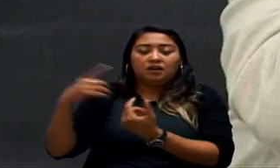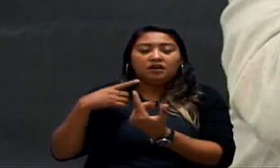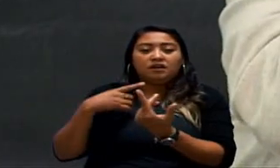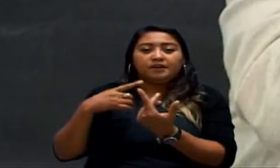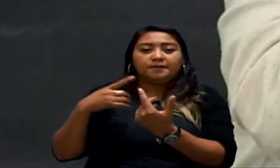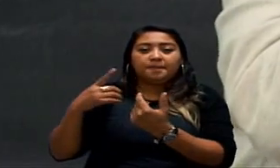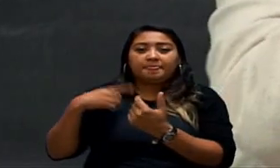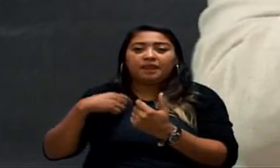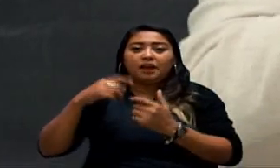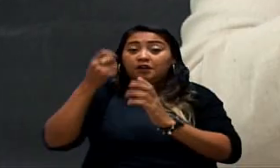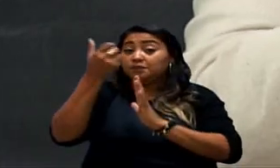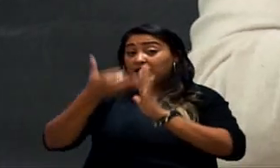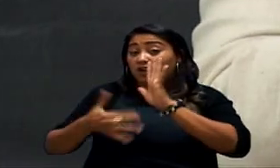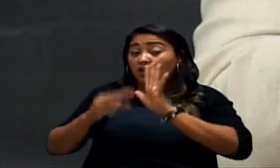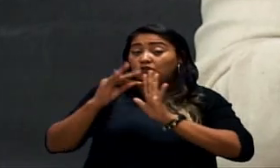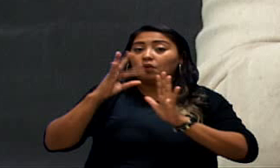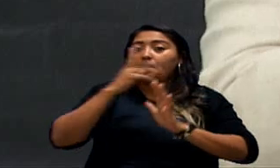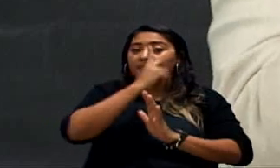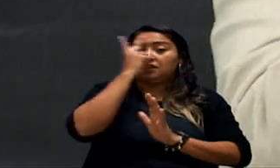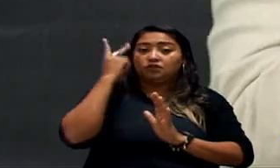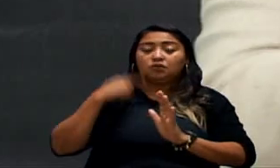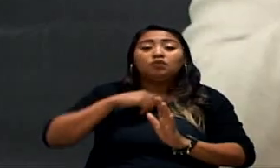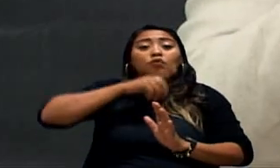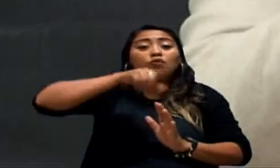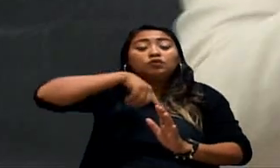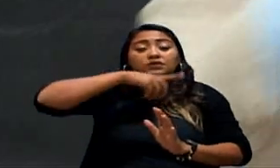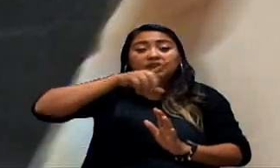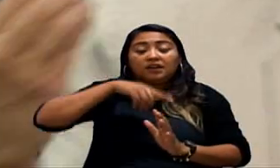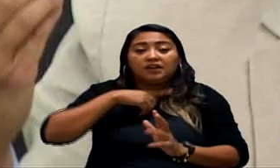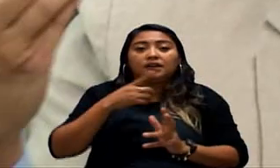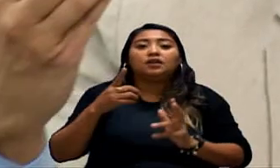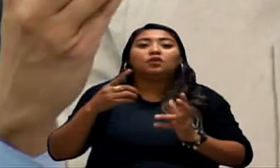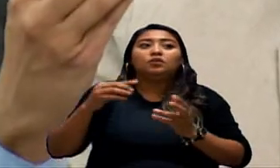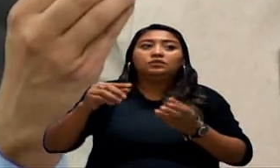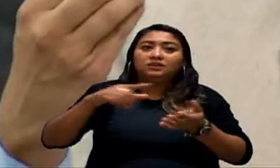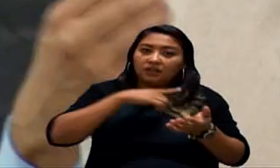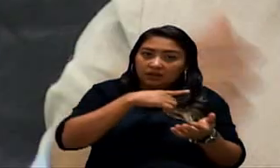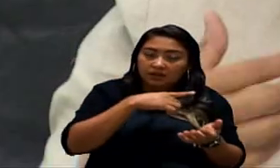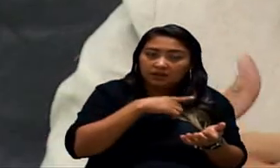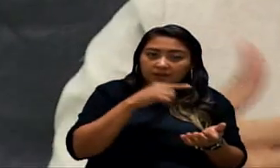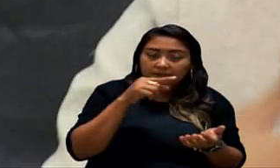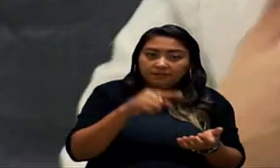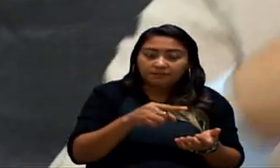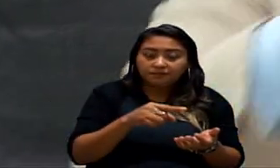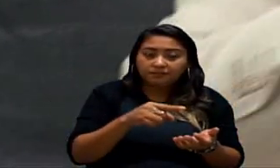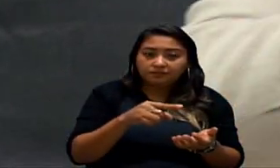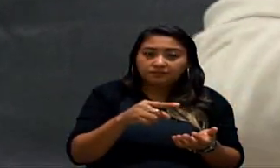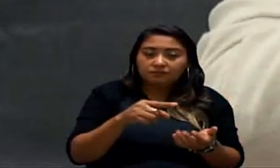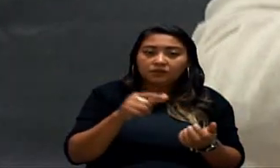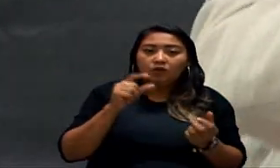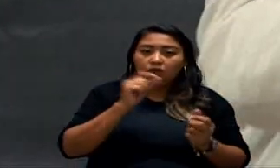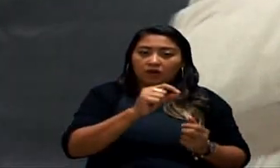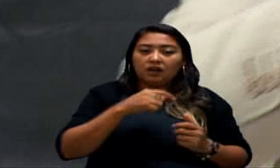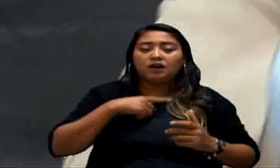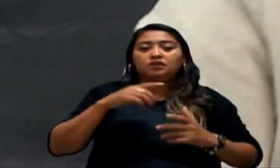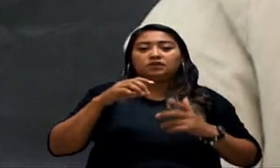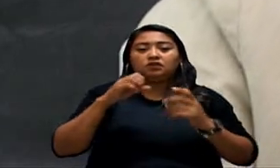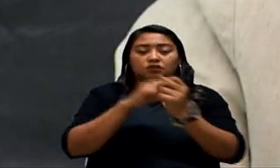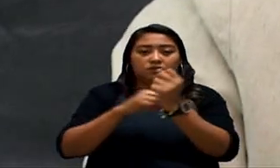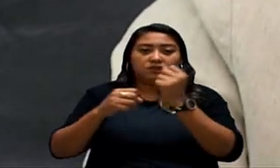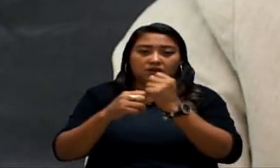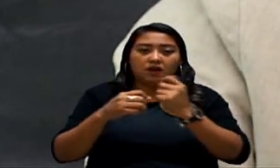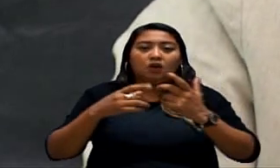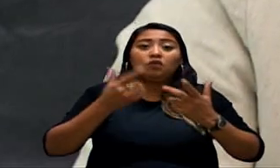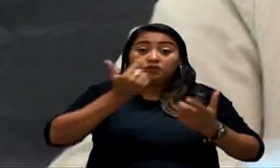né, as relações das pessoas que elas não conseguem, elas receberam no caso, o enterro social, conseguiram